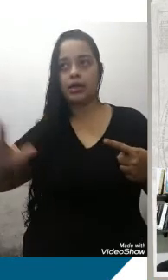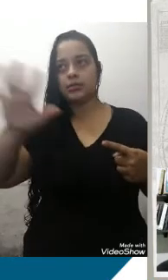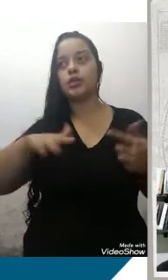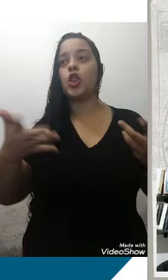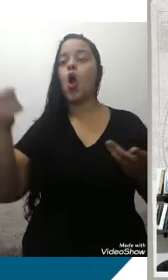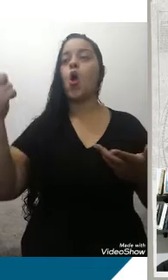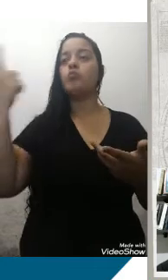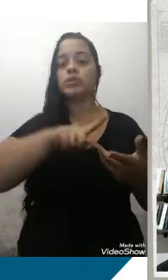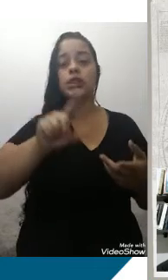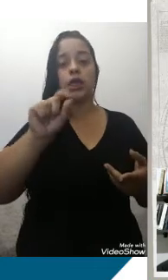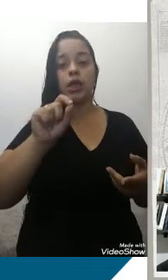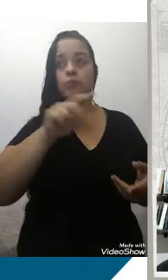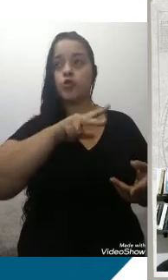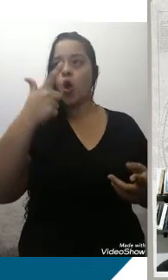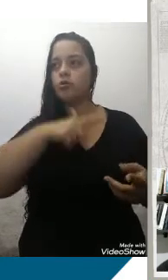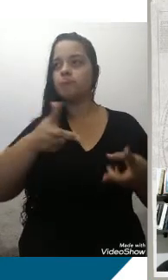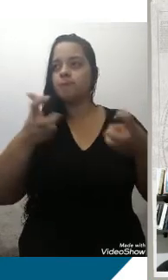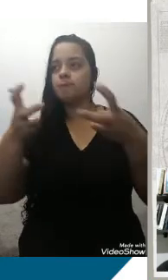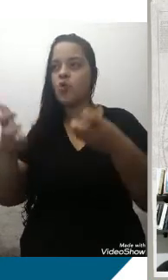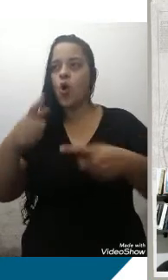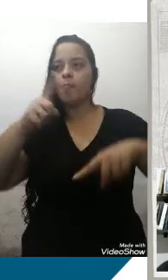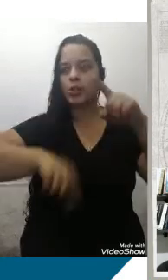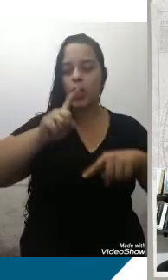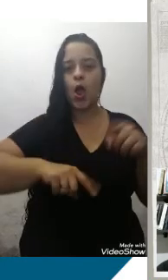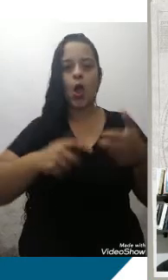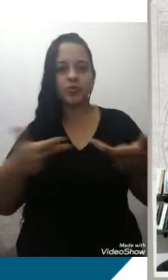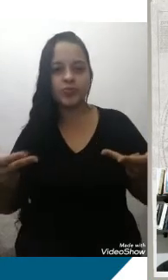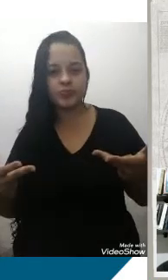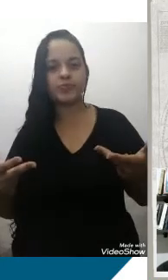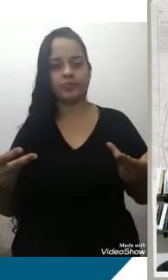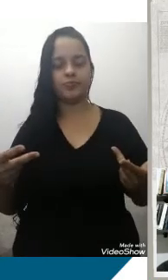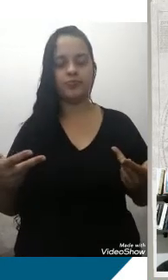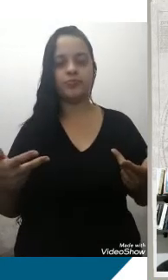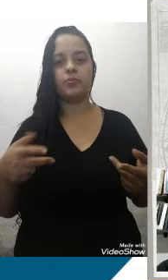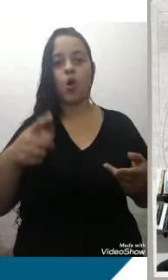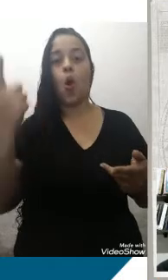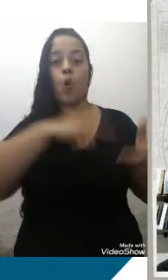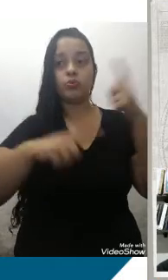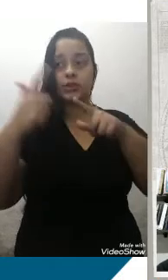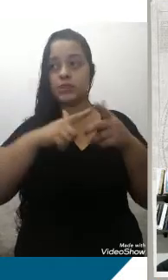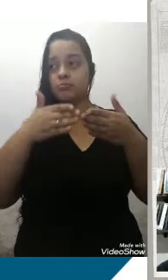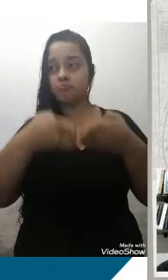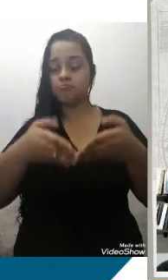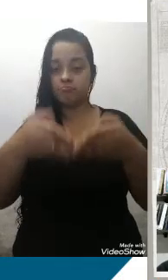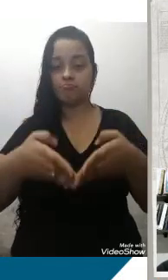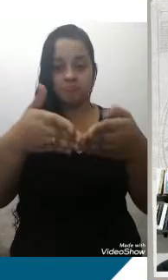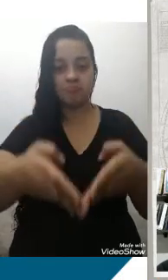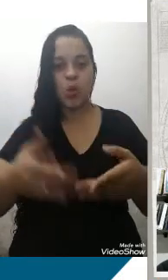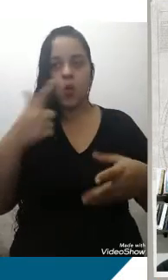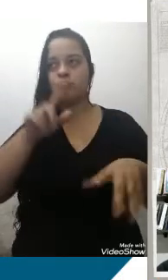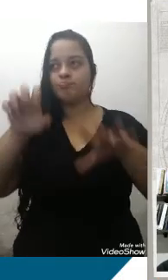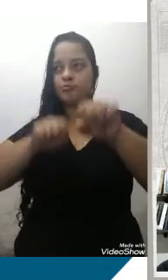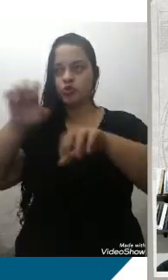que já eram conhecidas desde a Idade Média, e nesse processo de expansão marítima puderam alcançá-las através